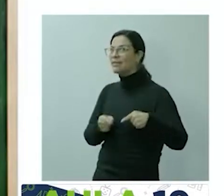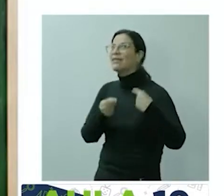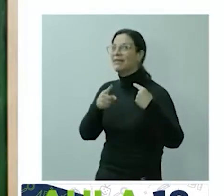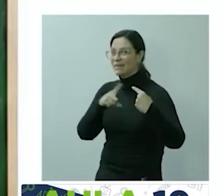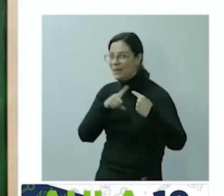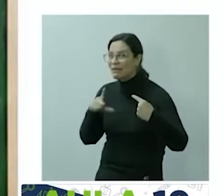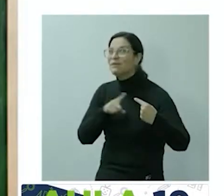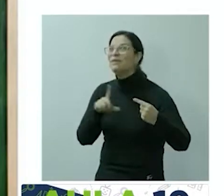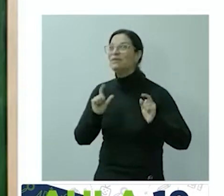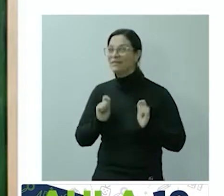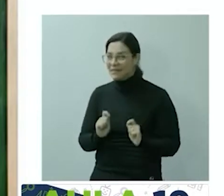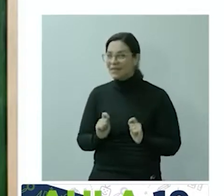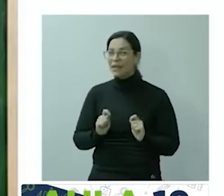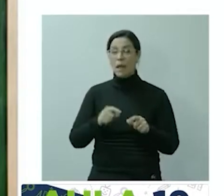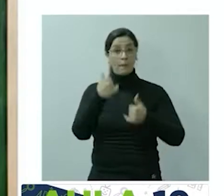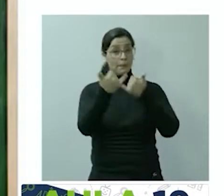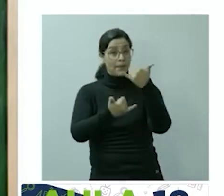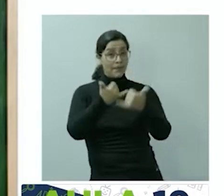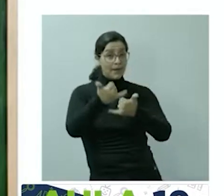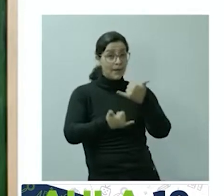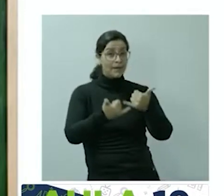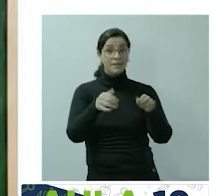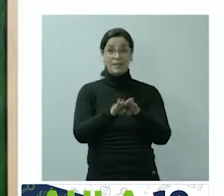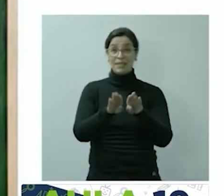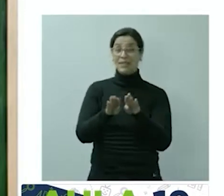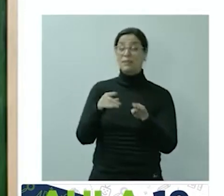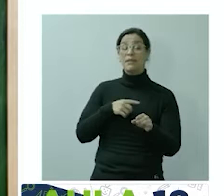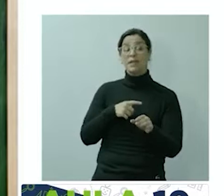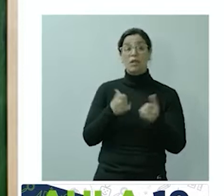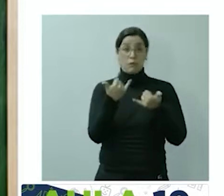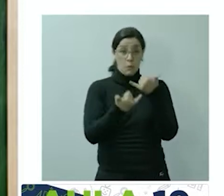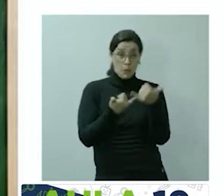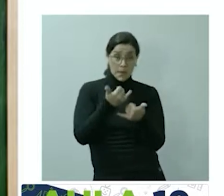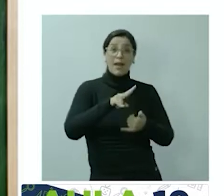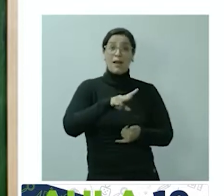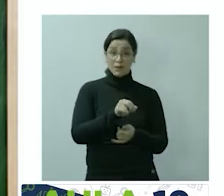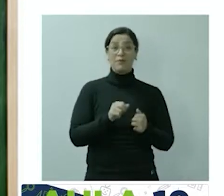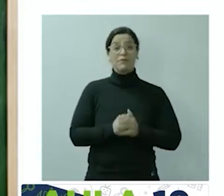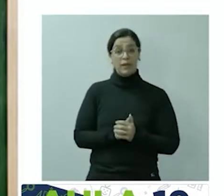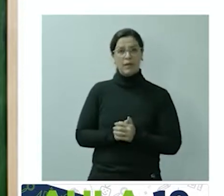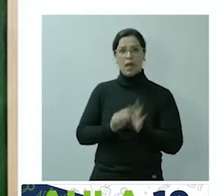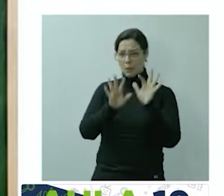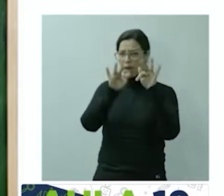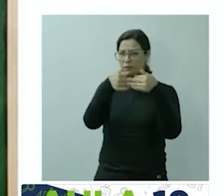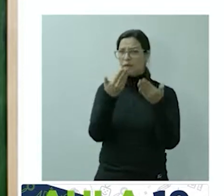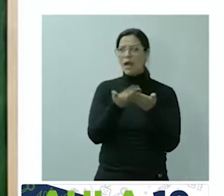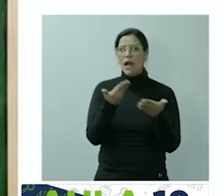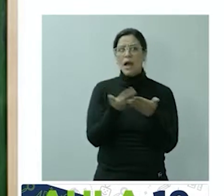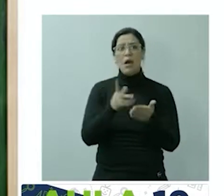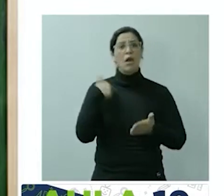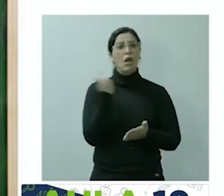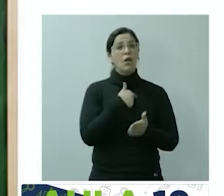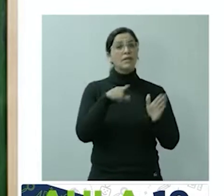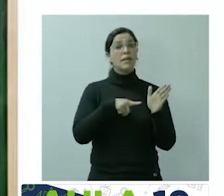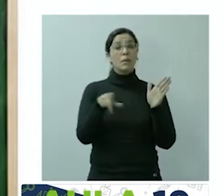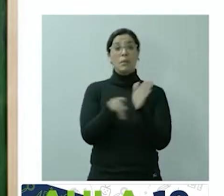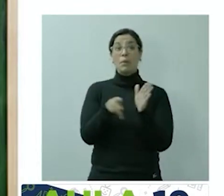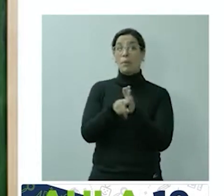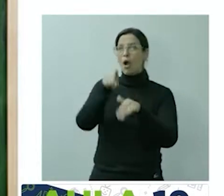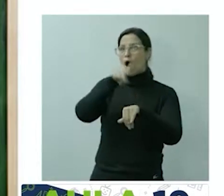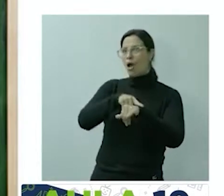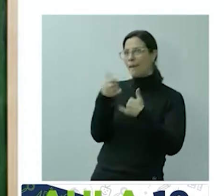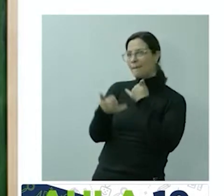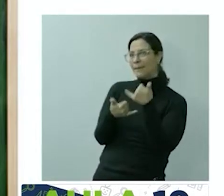história. Desafios, brincadeiras, jogos. E para finalizar, teremos então a hora